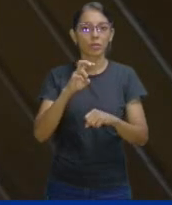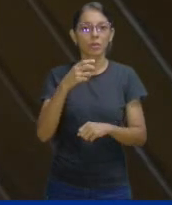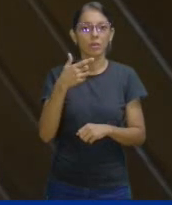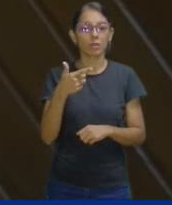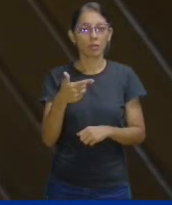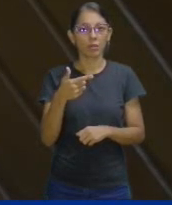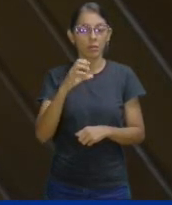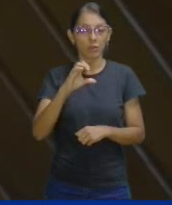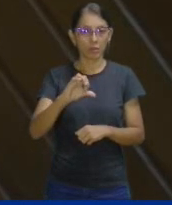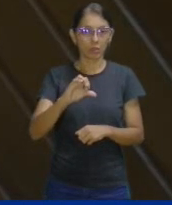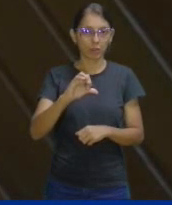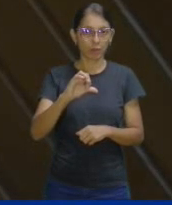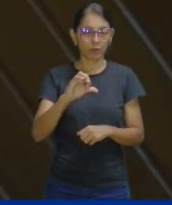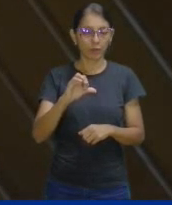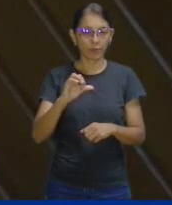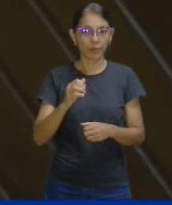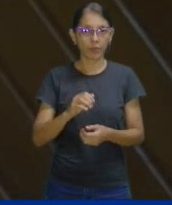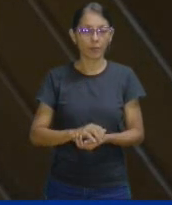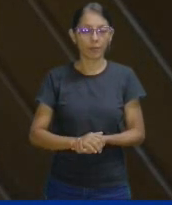inciso 3º da Resolução